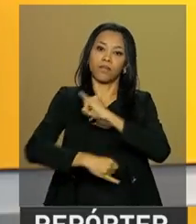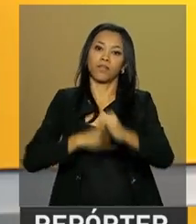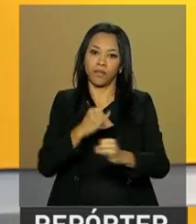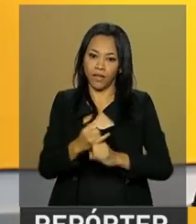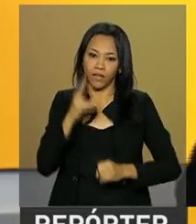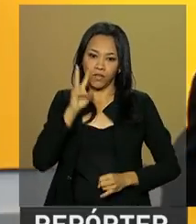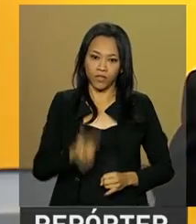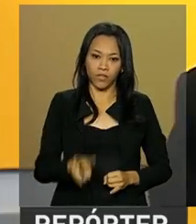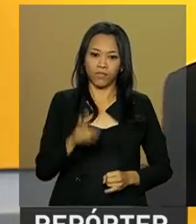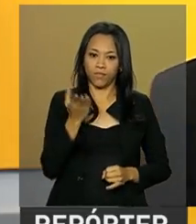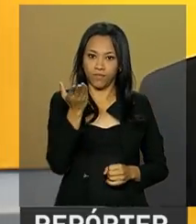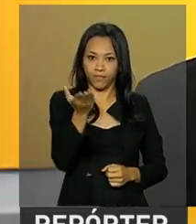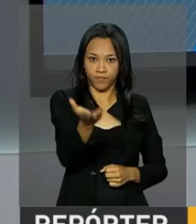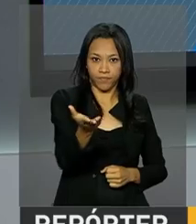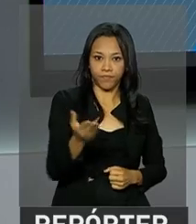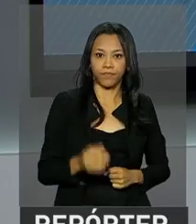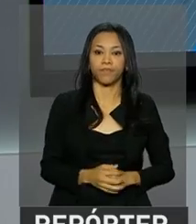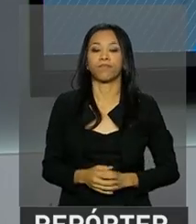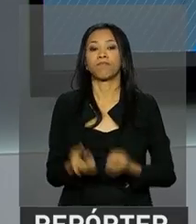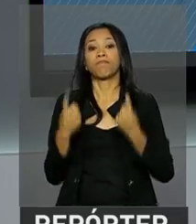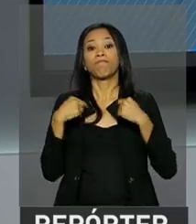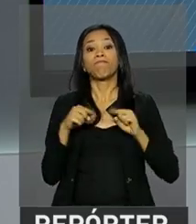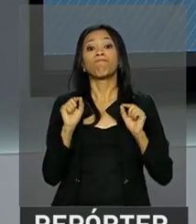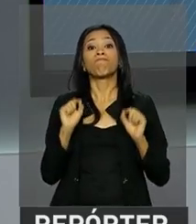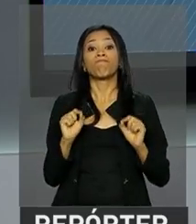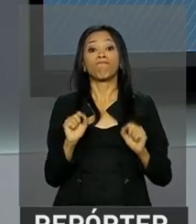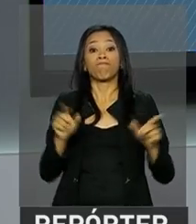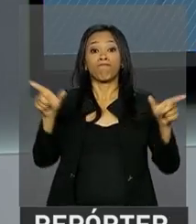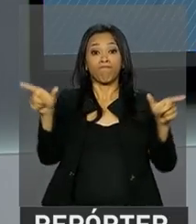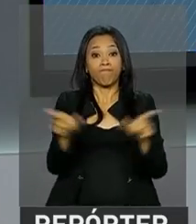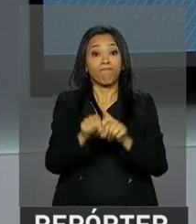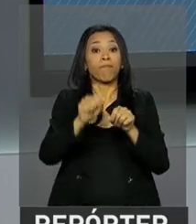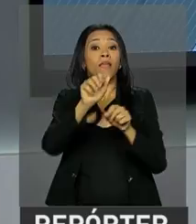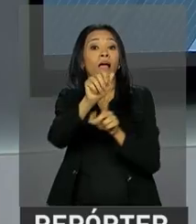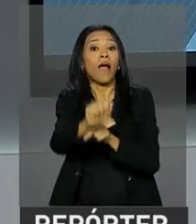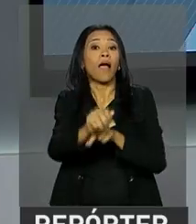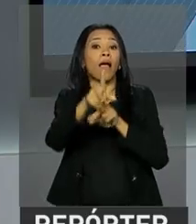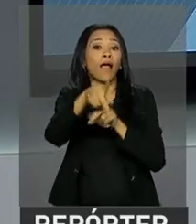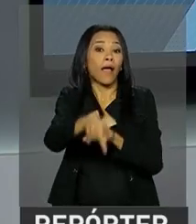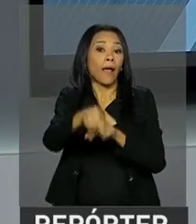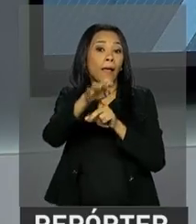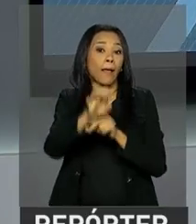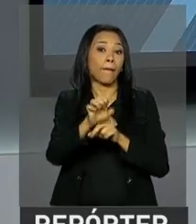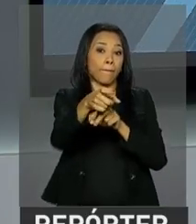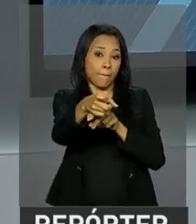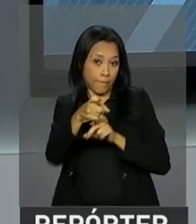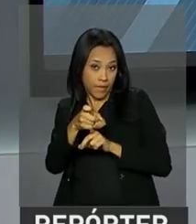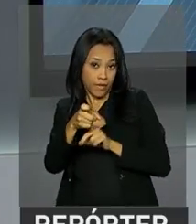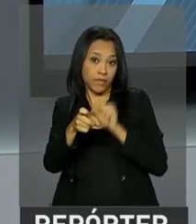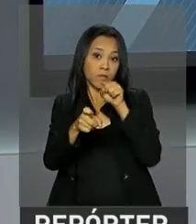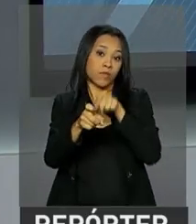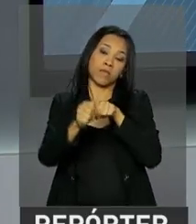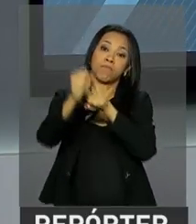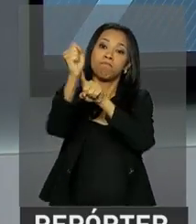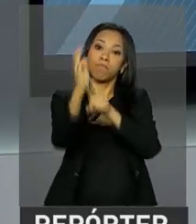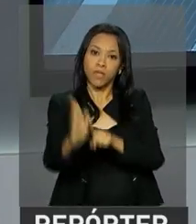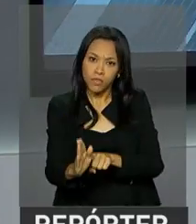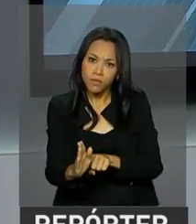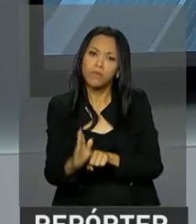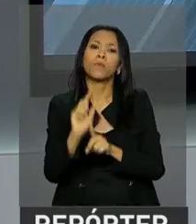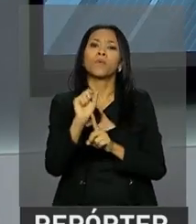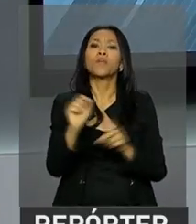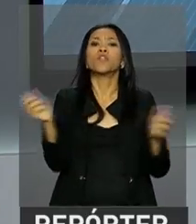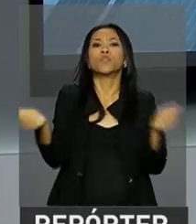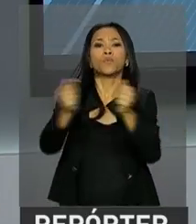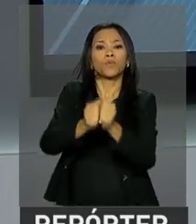internet, no endereço que aparece aí na tela. E a Agência Brasileira de Promoção de Exportações e Investimentos, a Apex